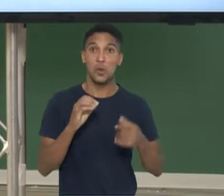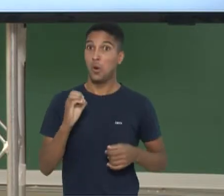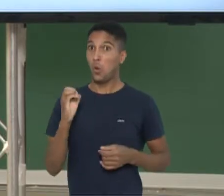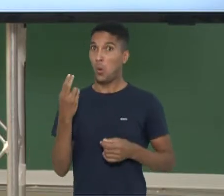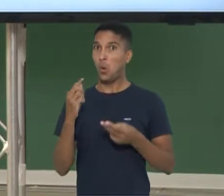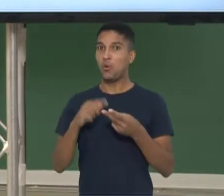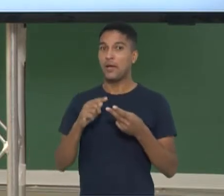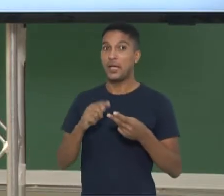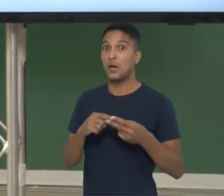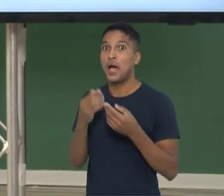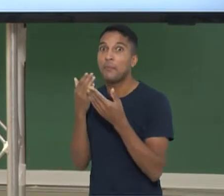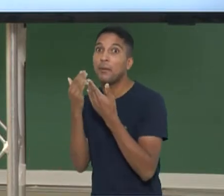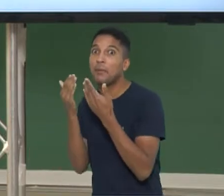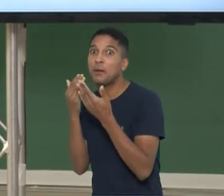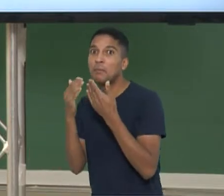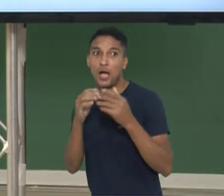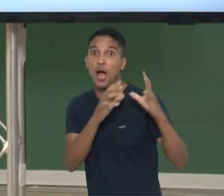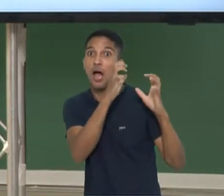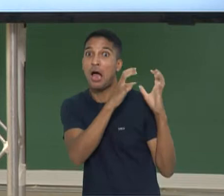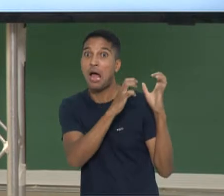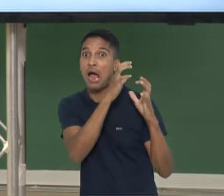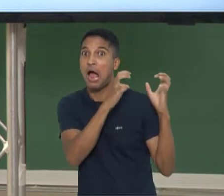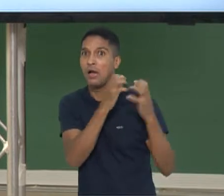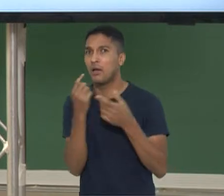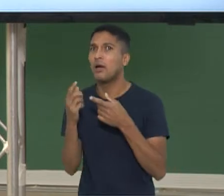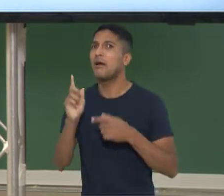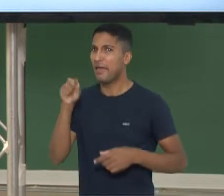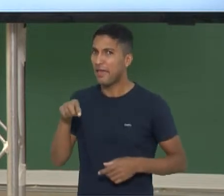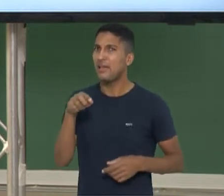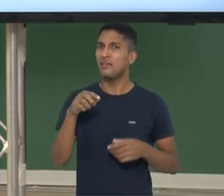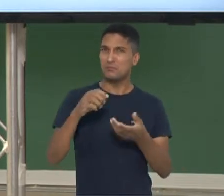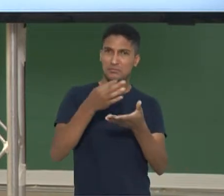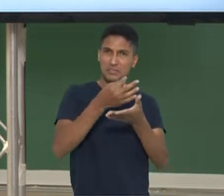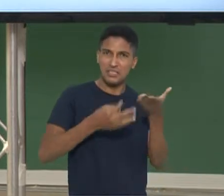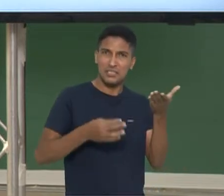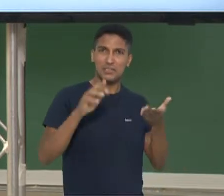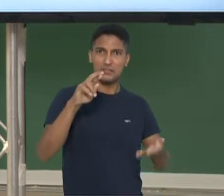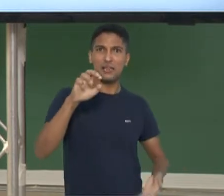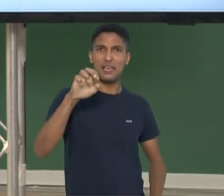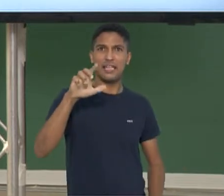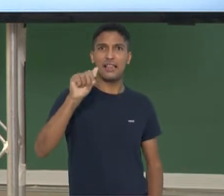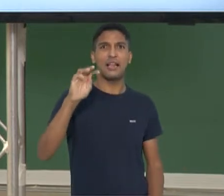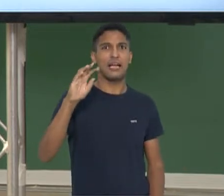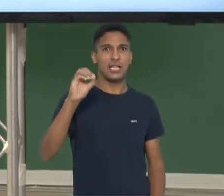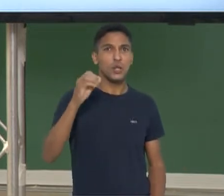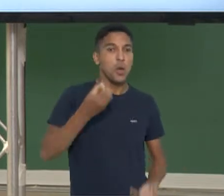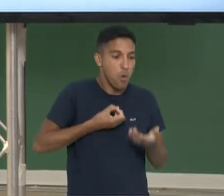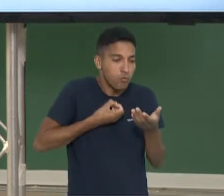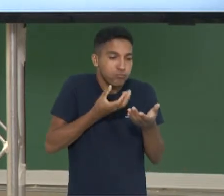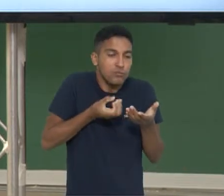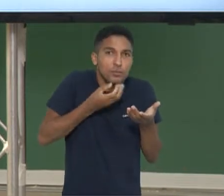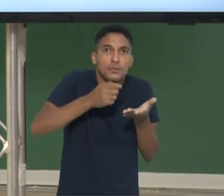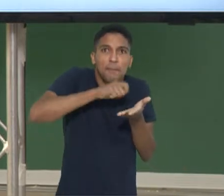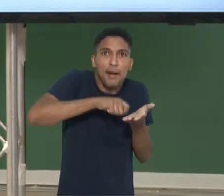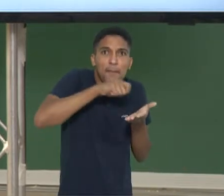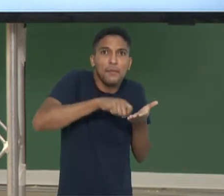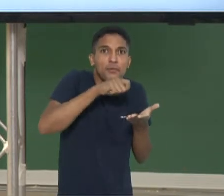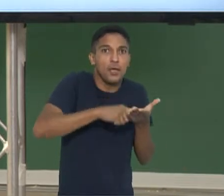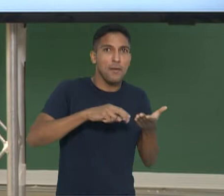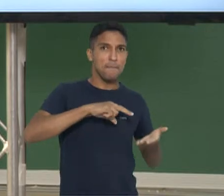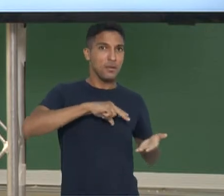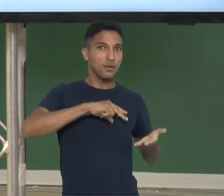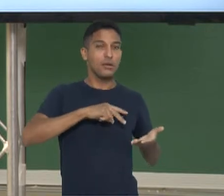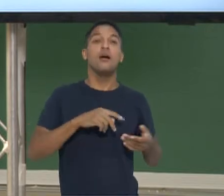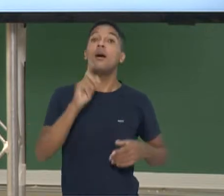contando para alguém é um relato pessoal? Sim, é isso aí. Então você compreendeu bem se você chegou a essa